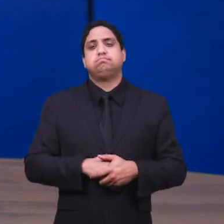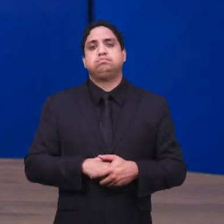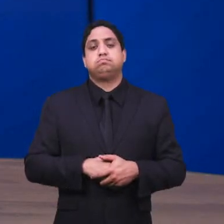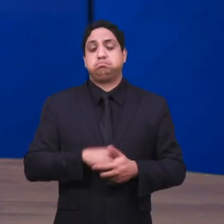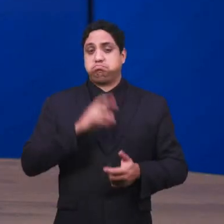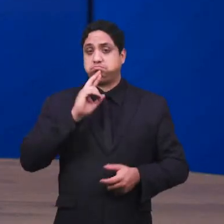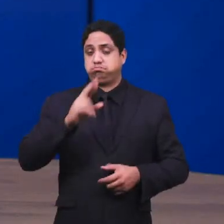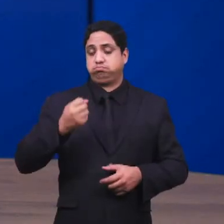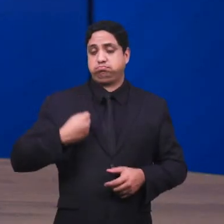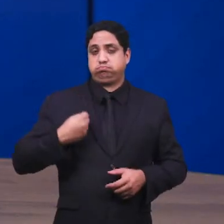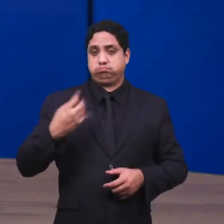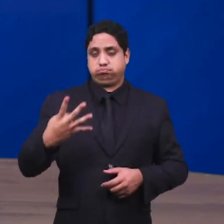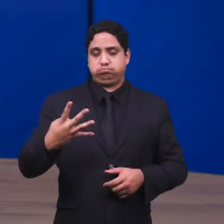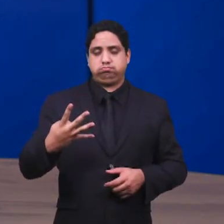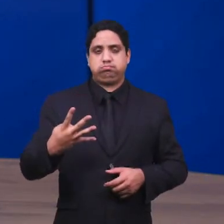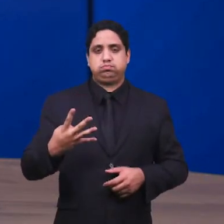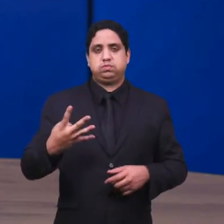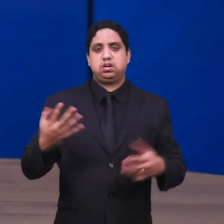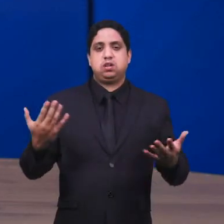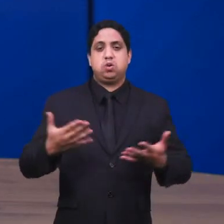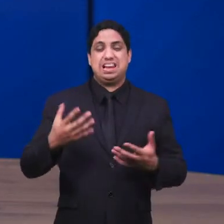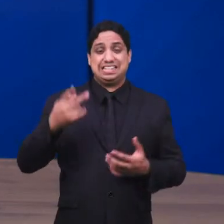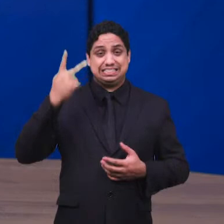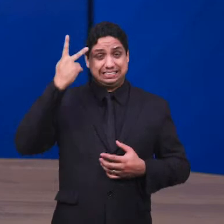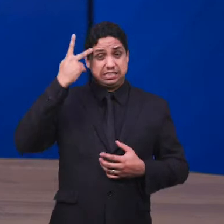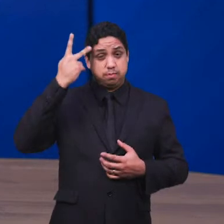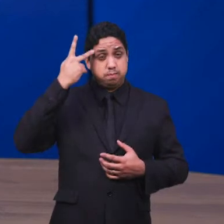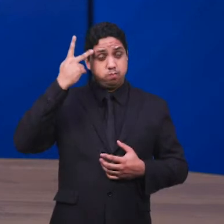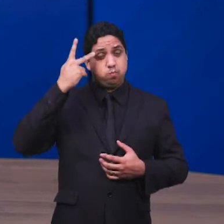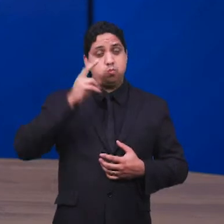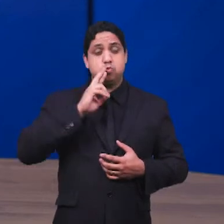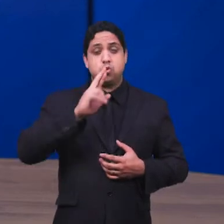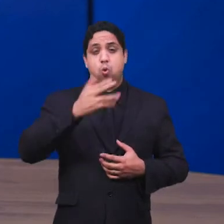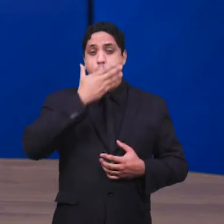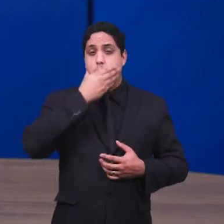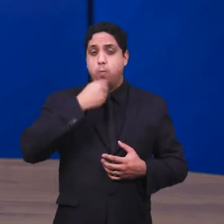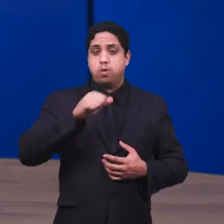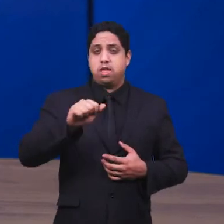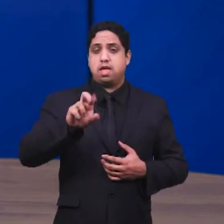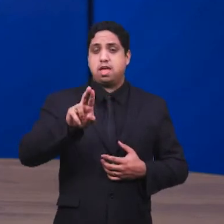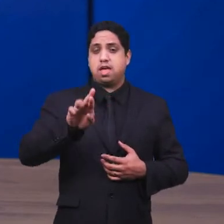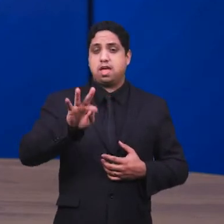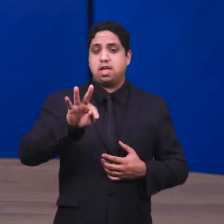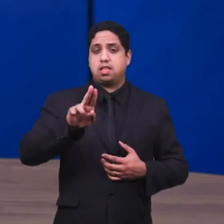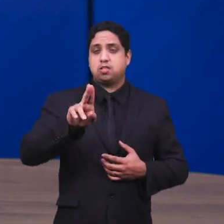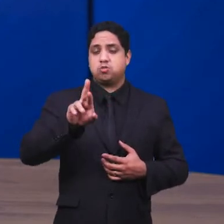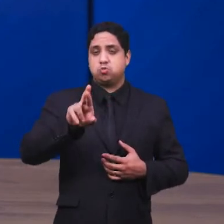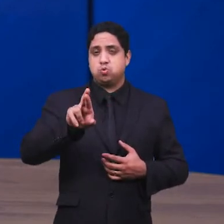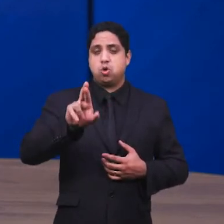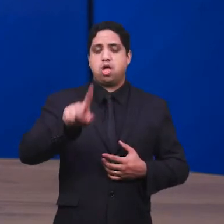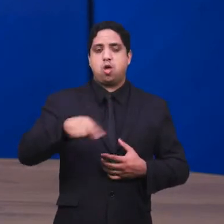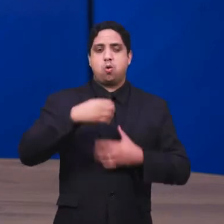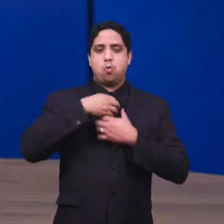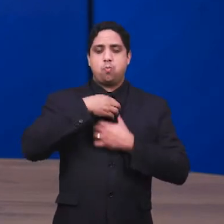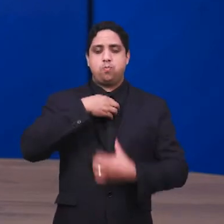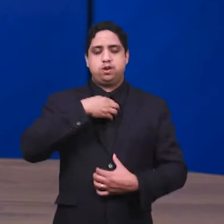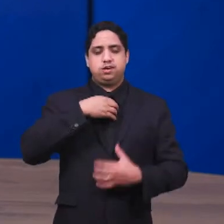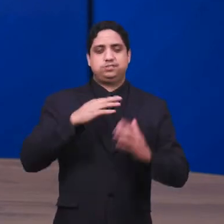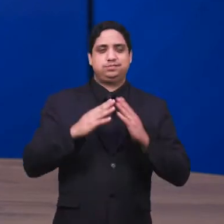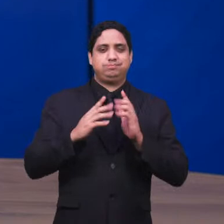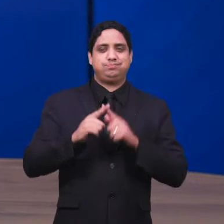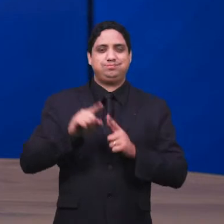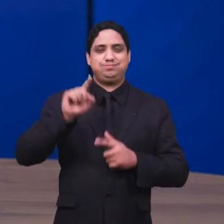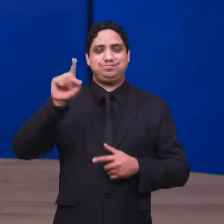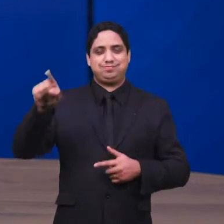essa resposta número 4, que ela vem lá do estado de São Paulo, e quem vai responder é o Arthur. Arthur Bartolomeu, ele é obreiro da nossa igreja